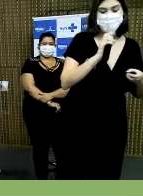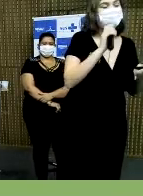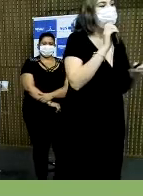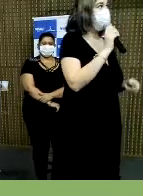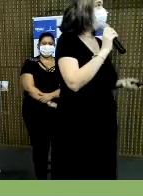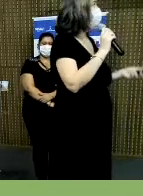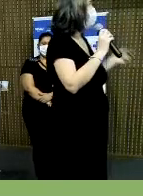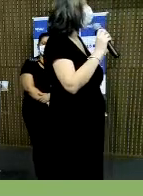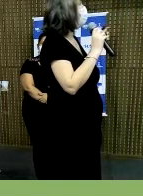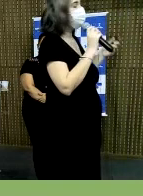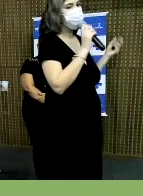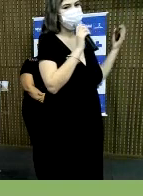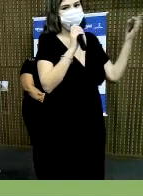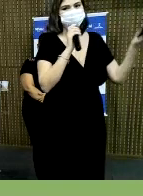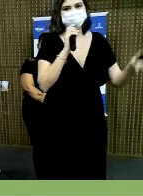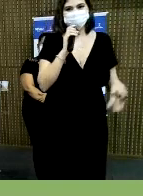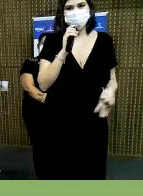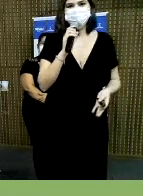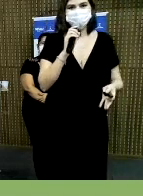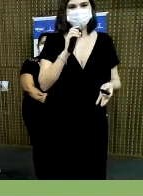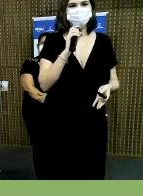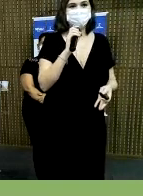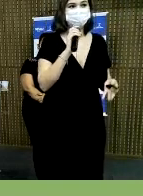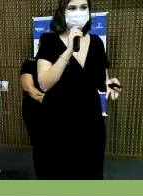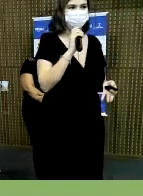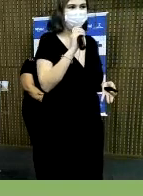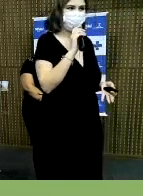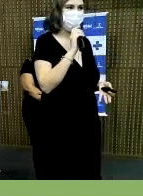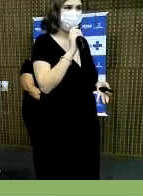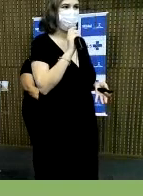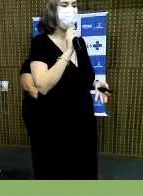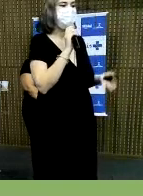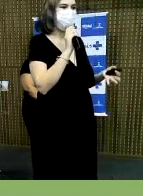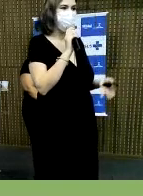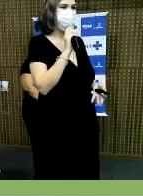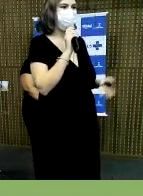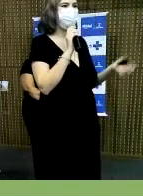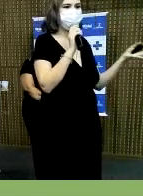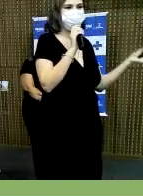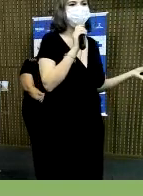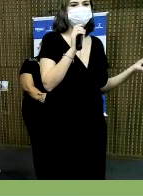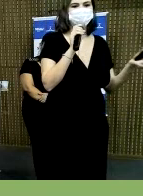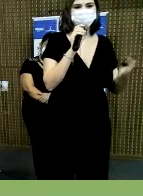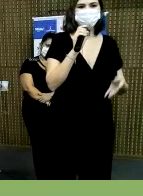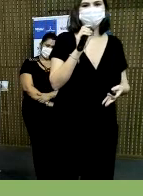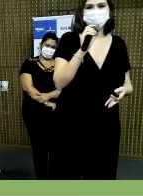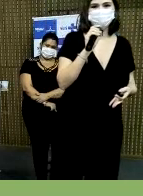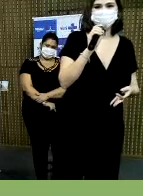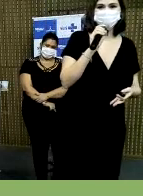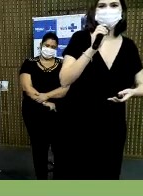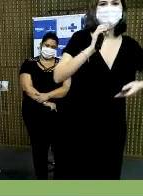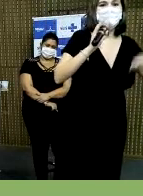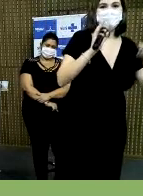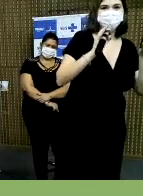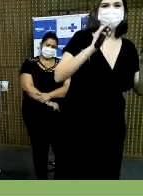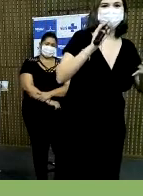ela, bem como a busca ativa dos agentes por essas mulheres em idade fértil, não somente nos 25 aos 59